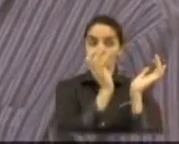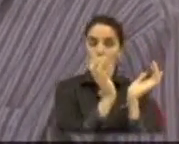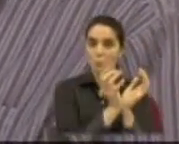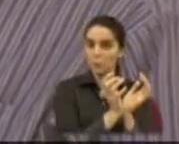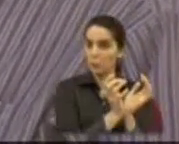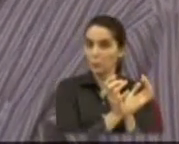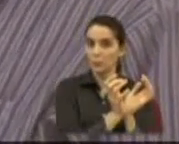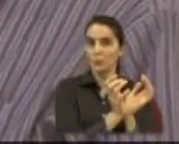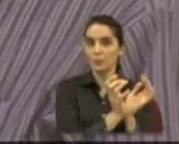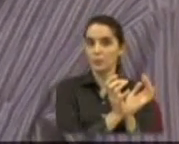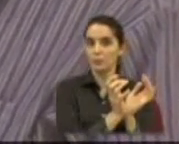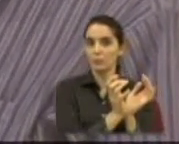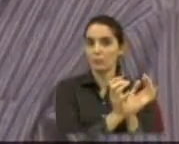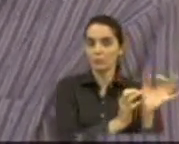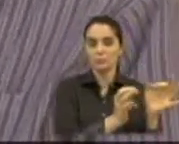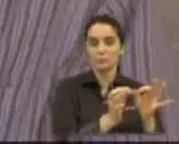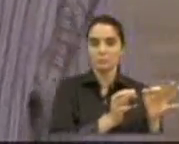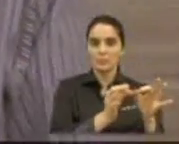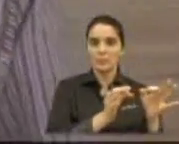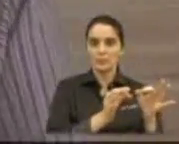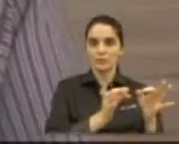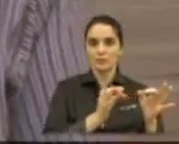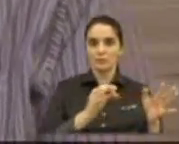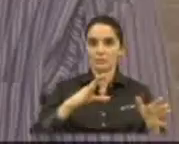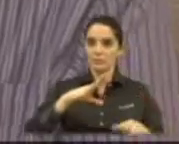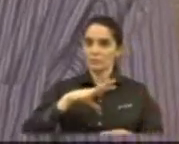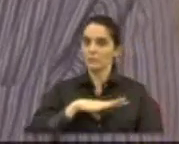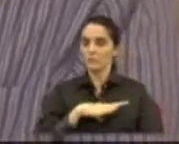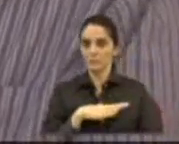comissão de plano municipal,